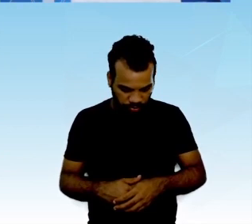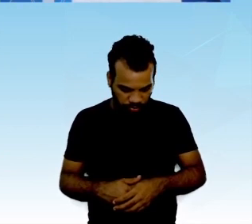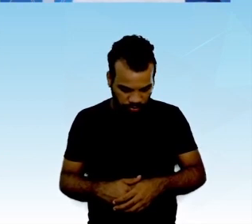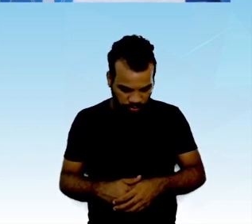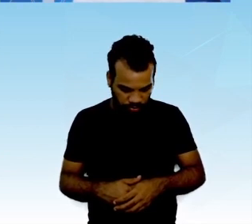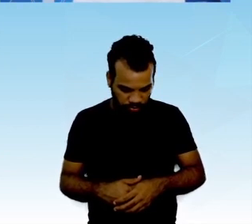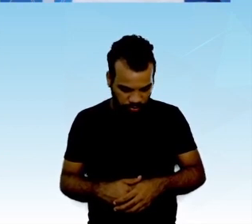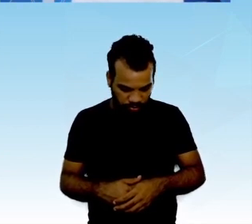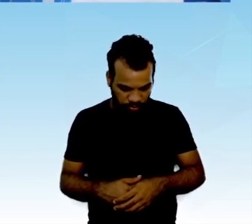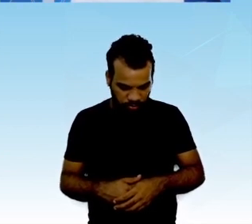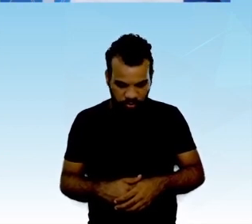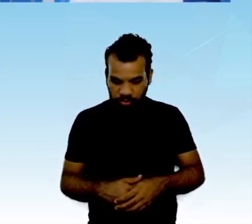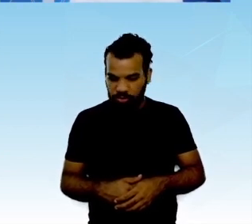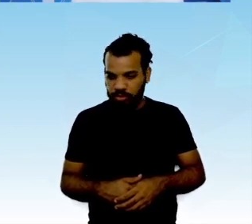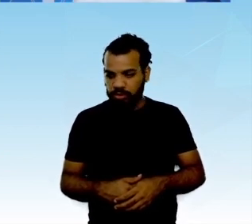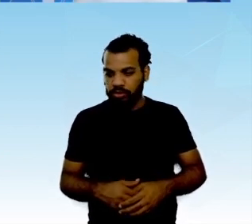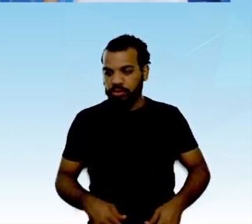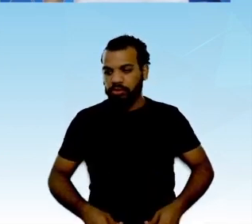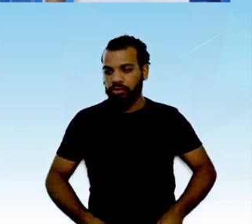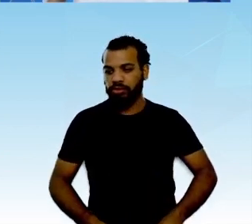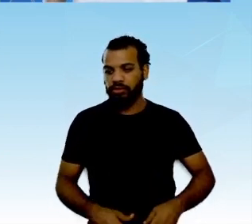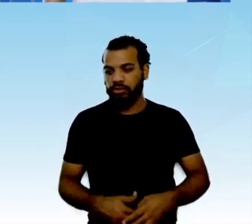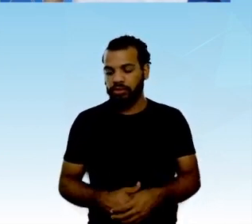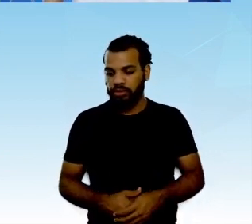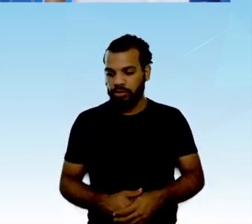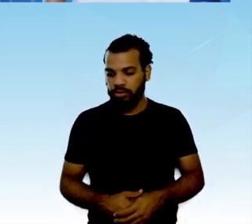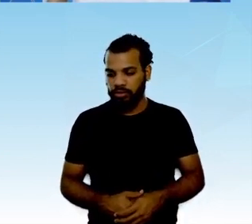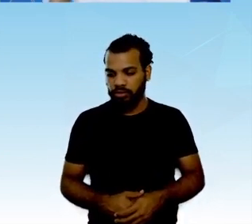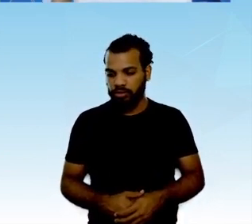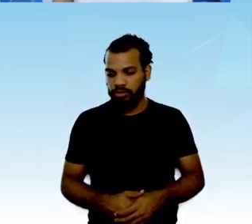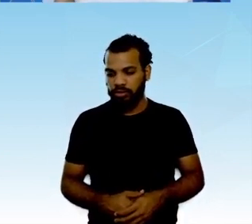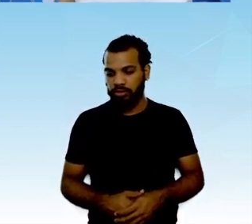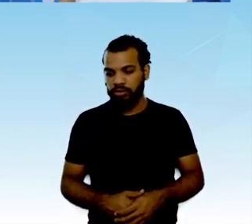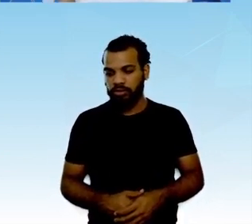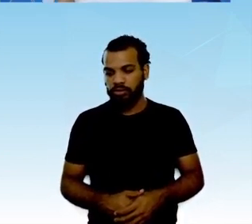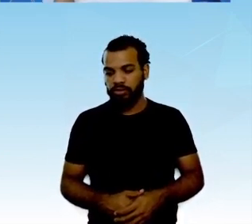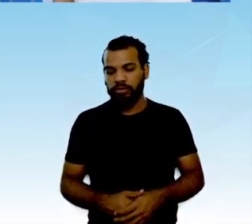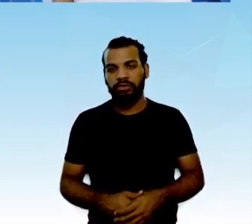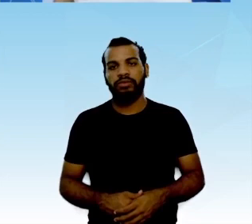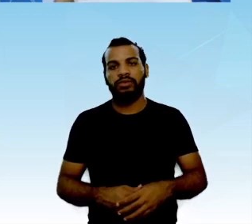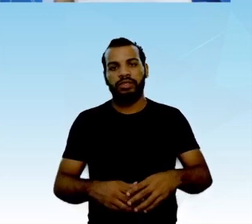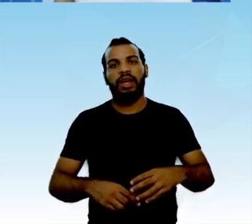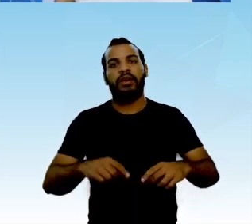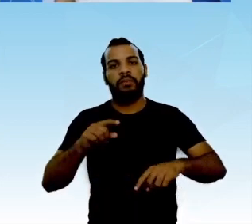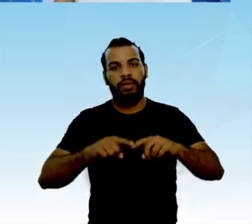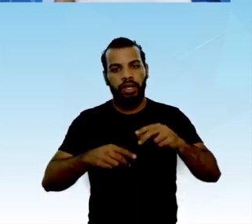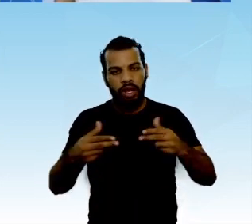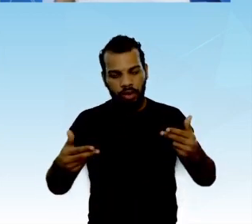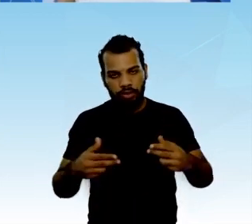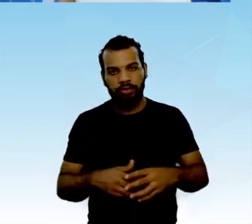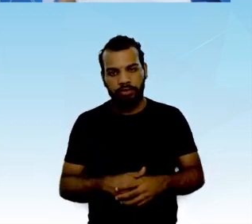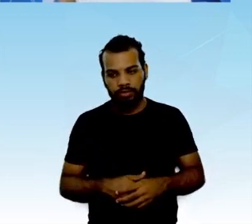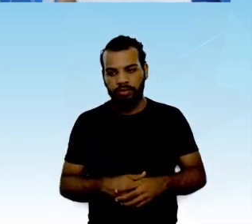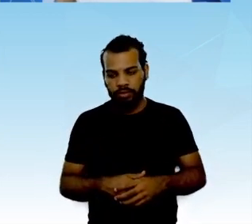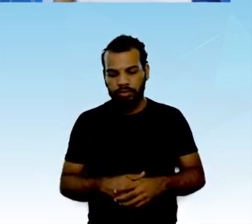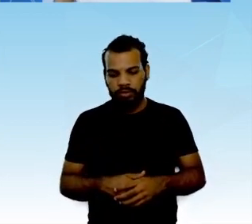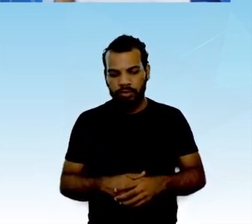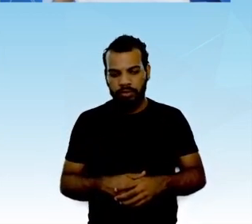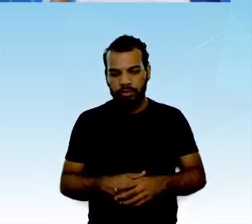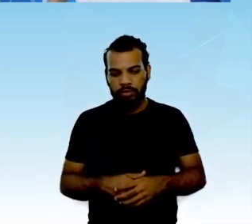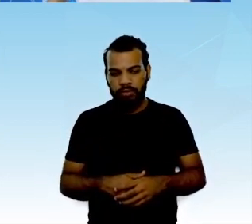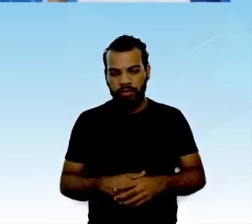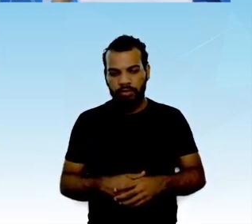é aquela que diz que a dilatação linear ela depende do material, na realidade é o alfa,